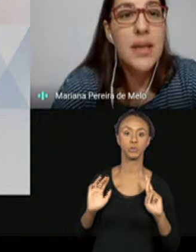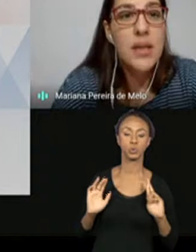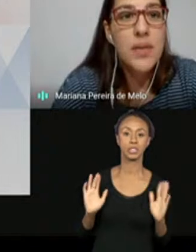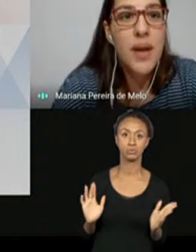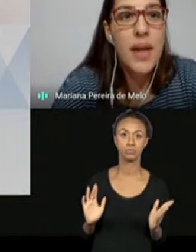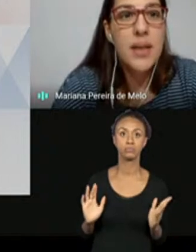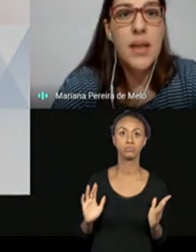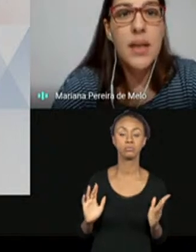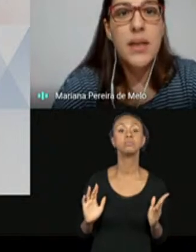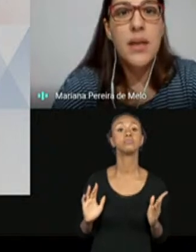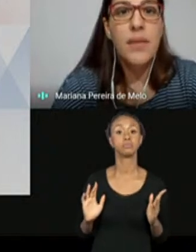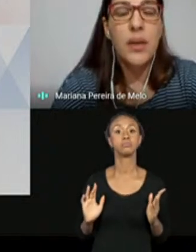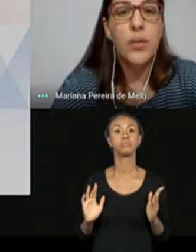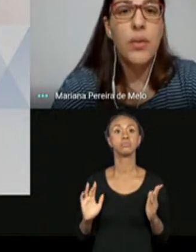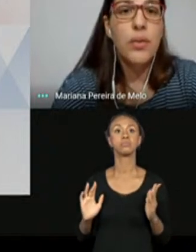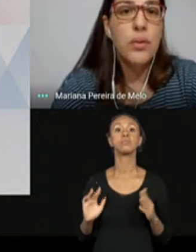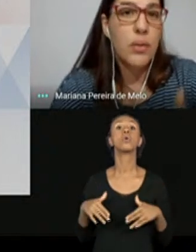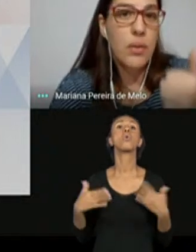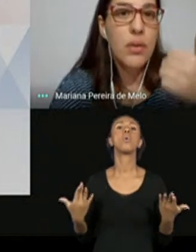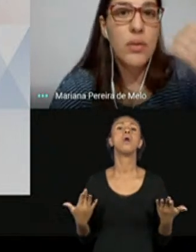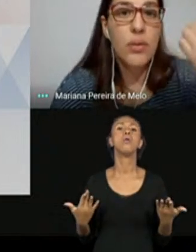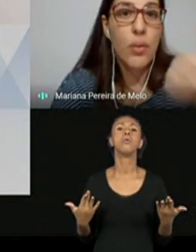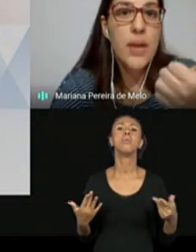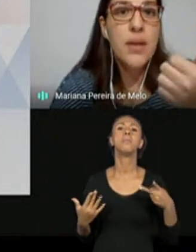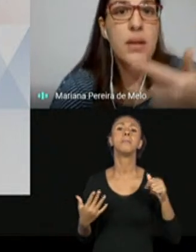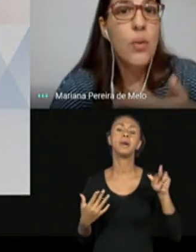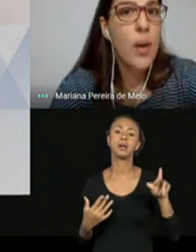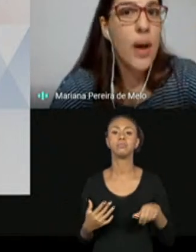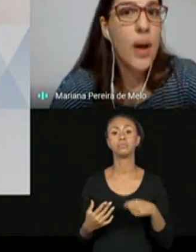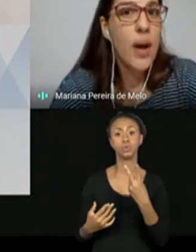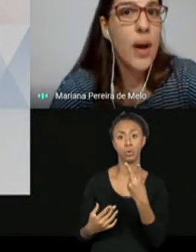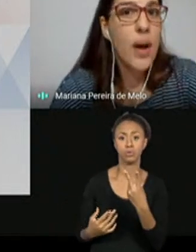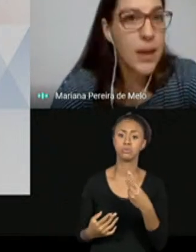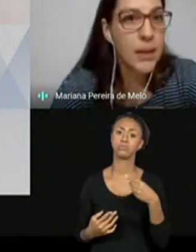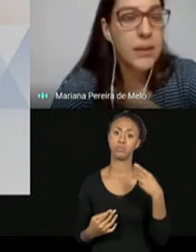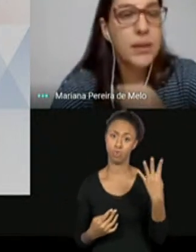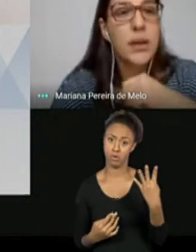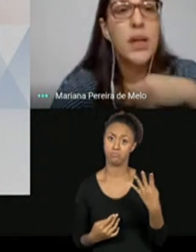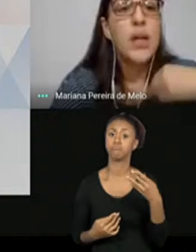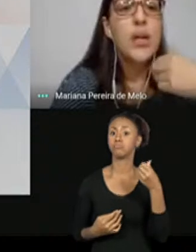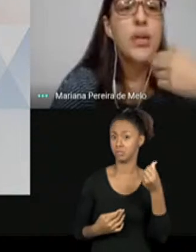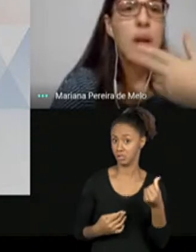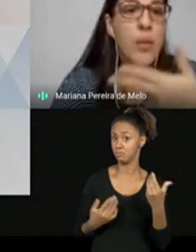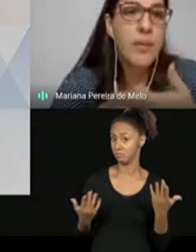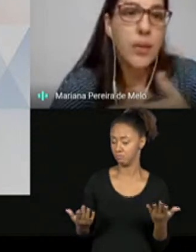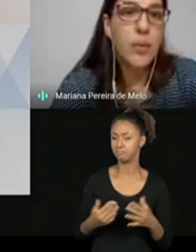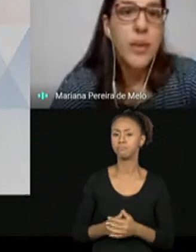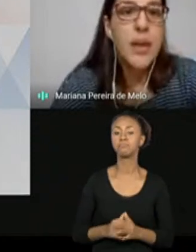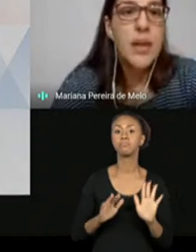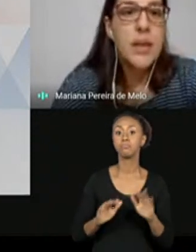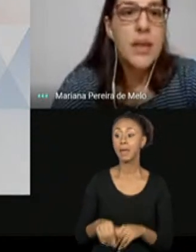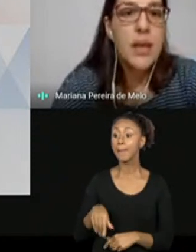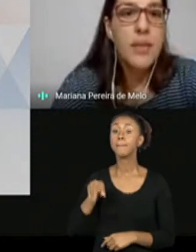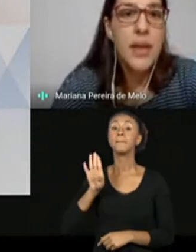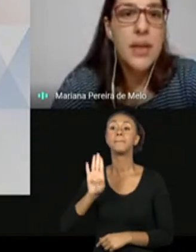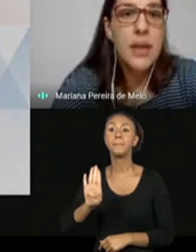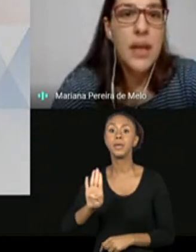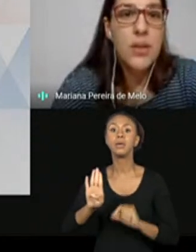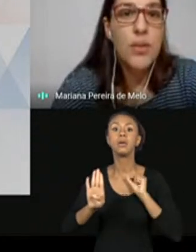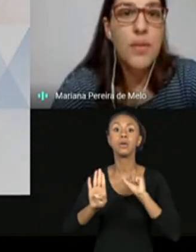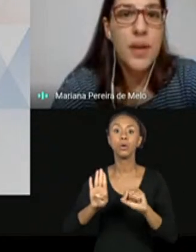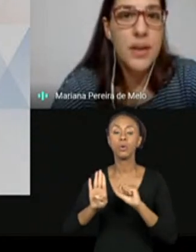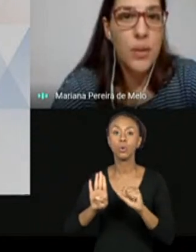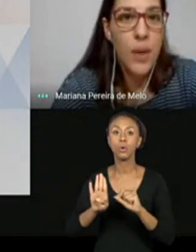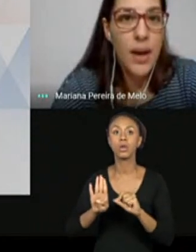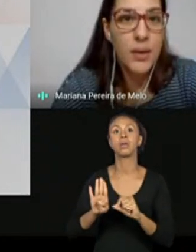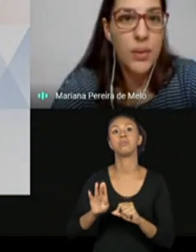que satisfazem esse evento. 2, 4 e 6. Já o evento B, sair face 3